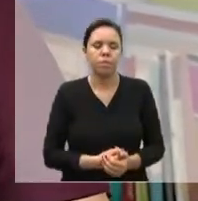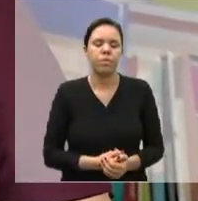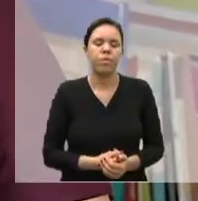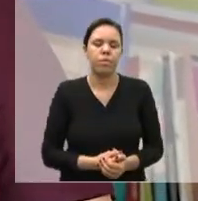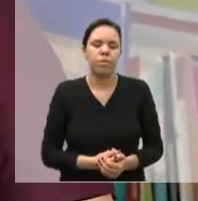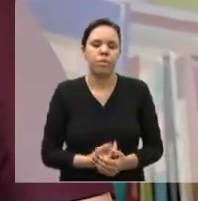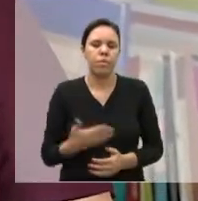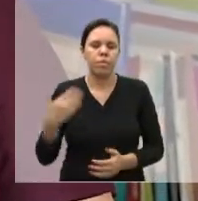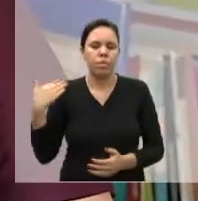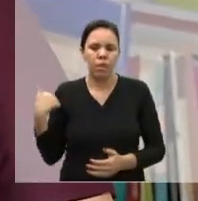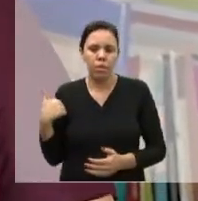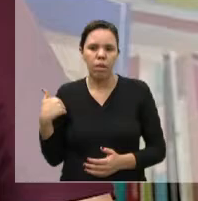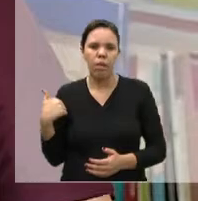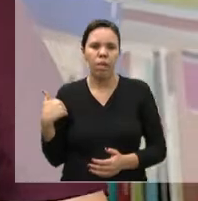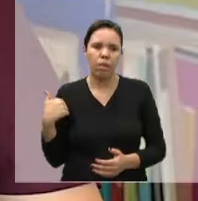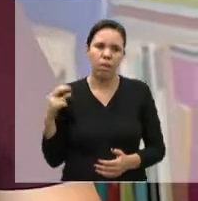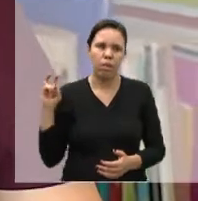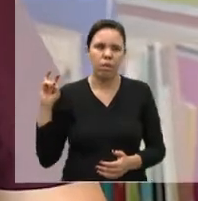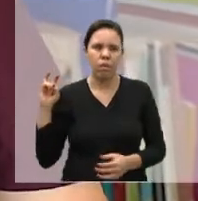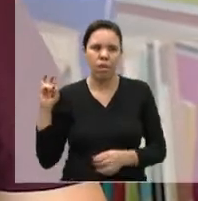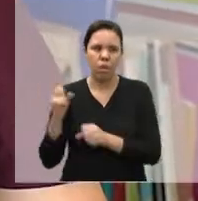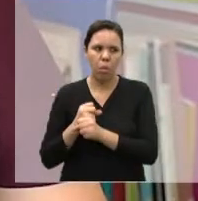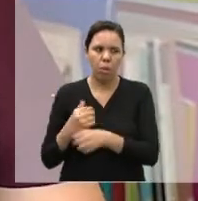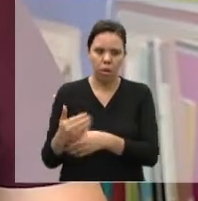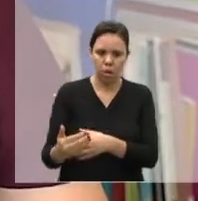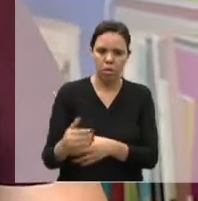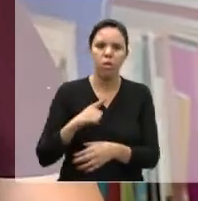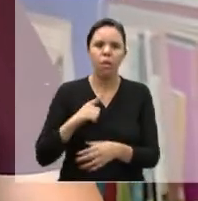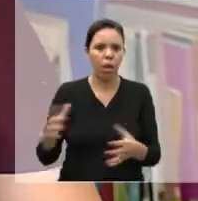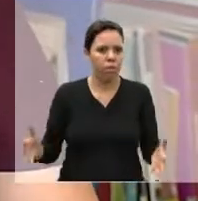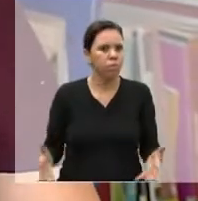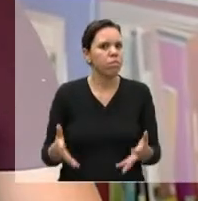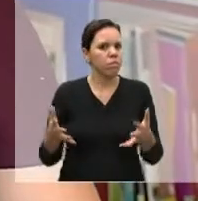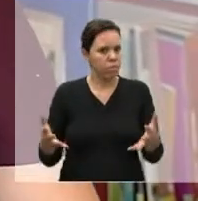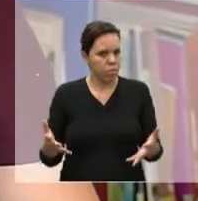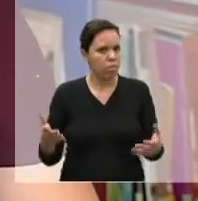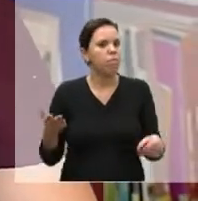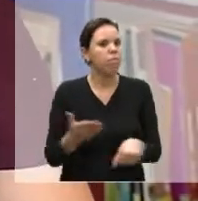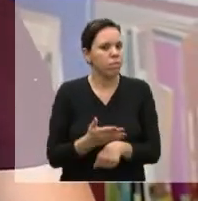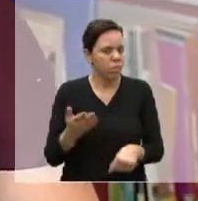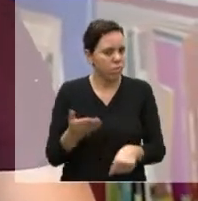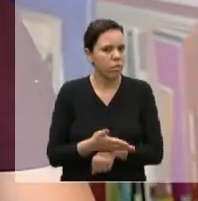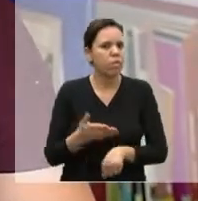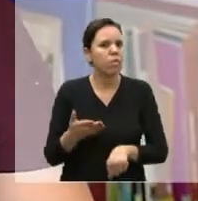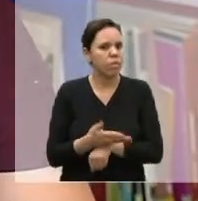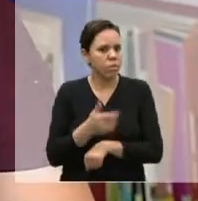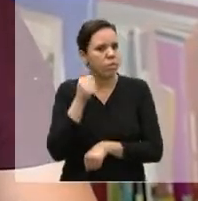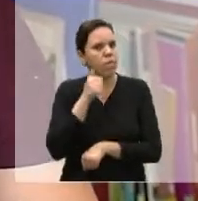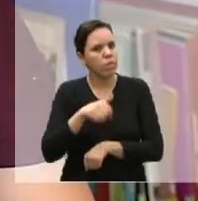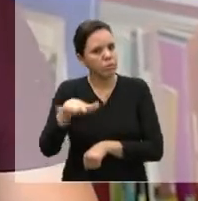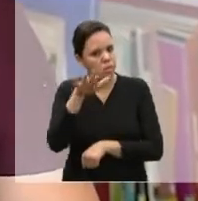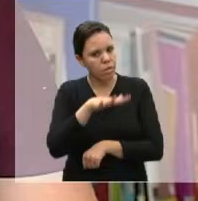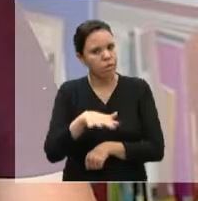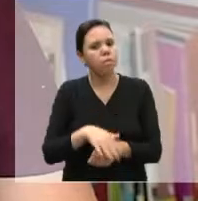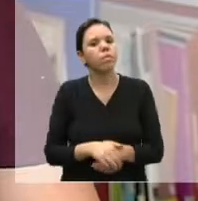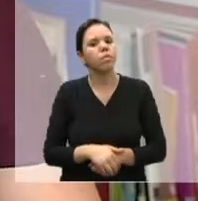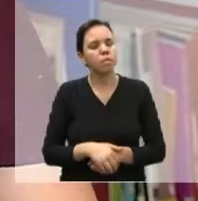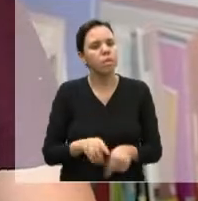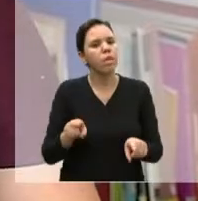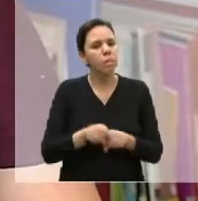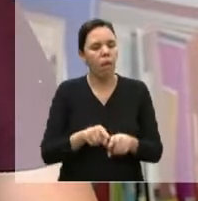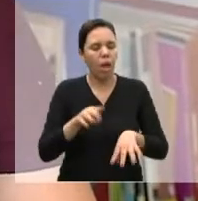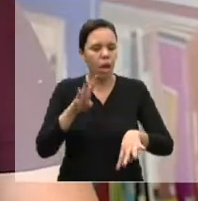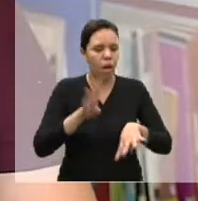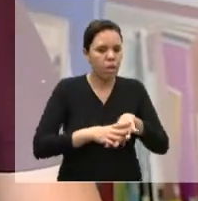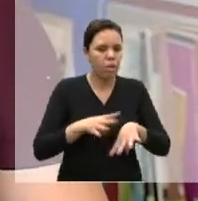Principalmente nos últimos 5 anos, teve um grande incentivo à participação, uma maior participação das mulheres na área, principalmente de exatas, que é